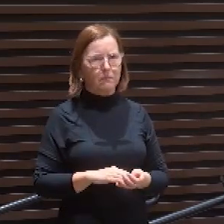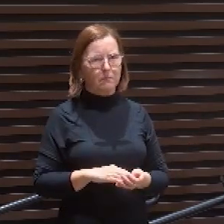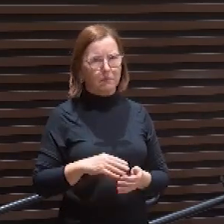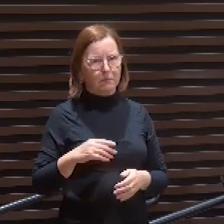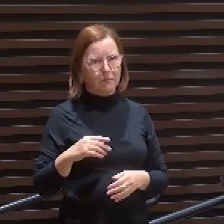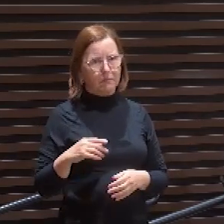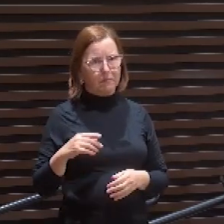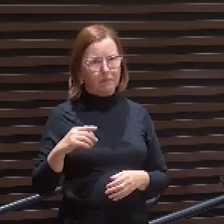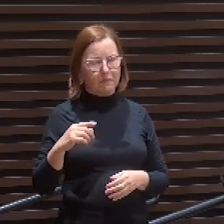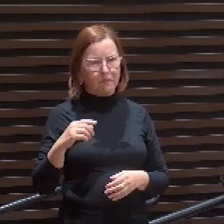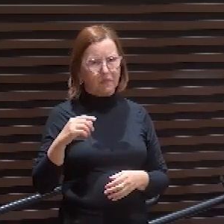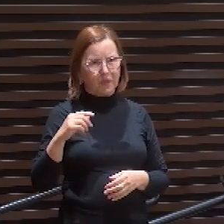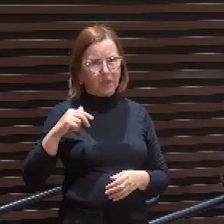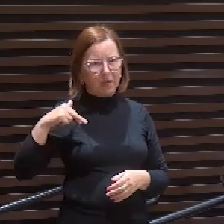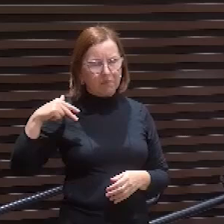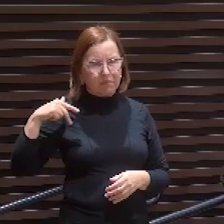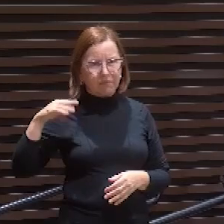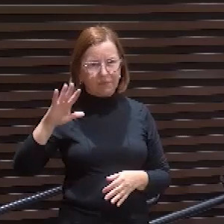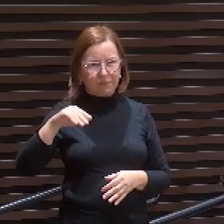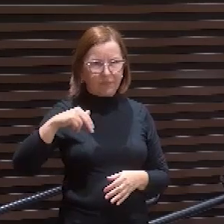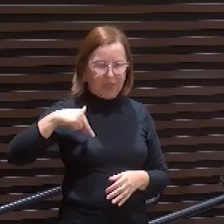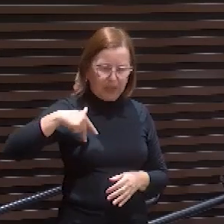Saiu até o paiol.